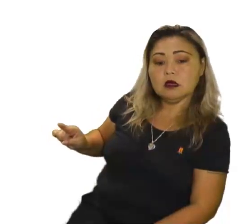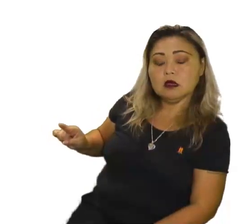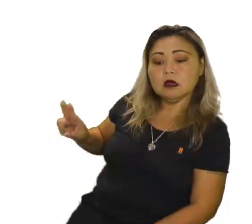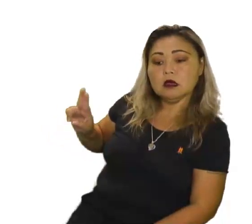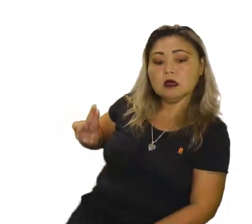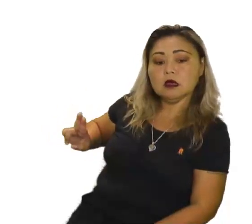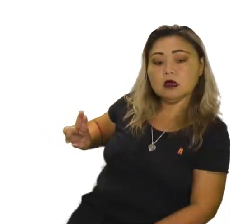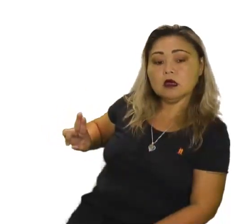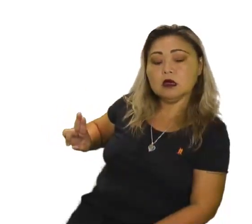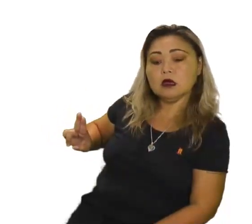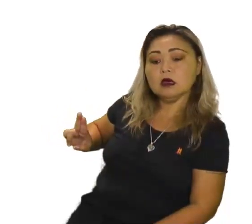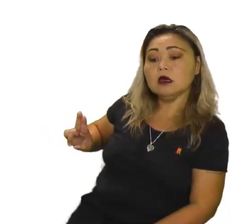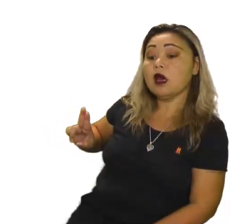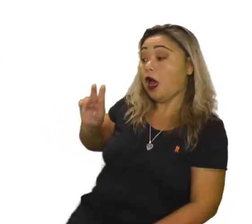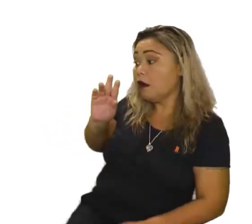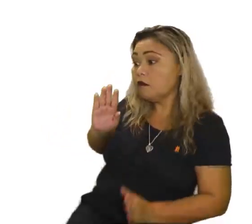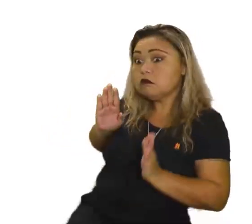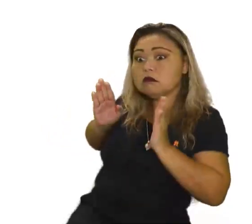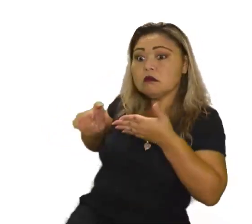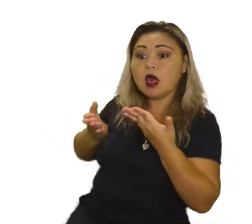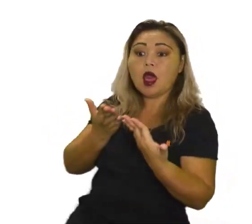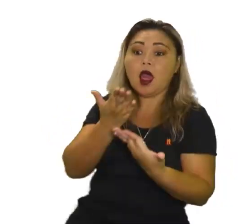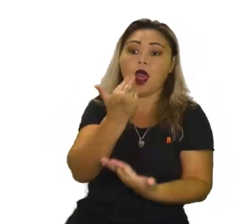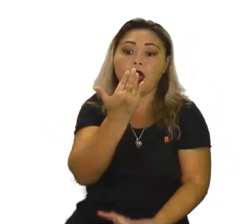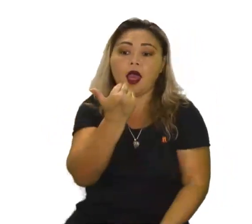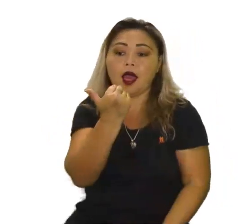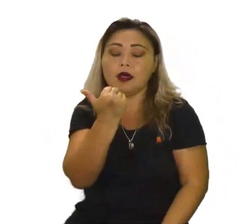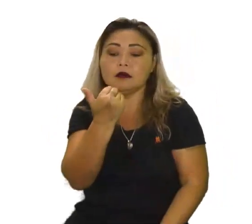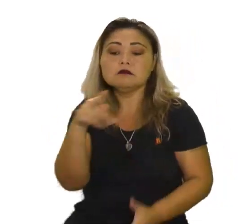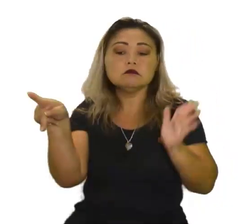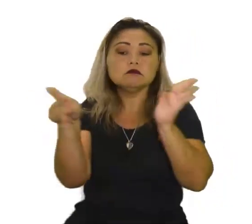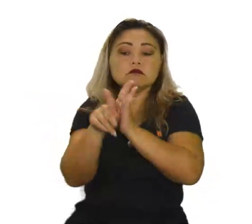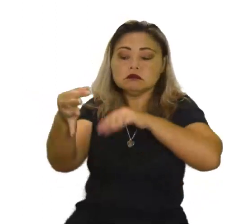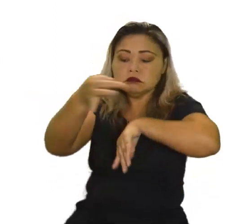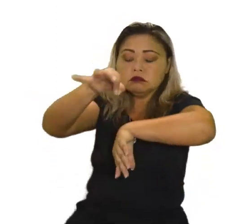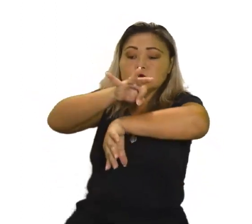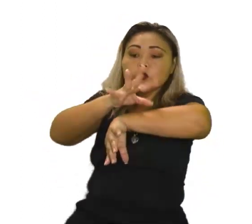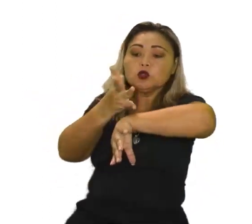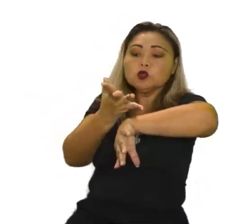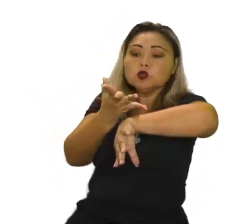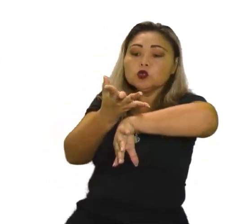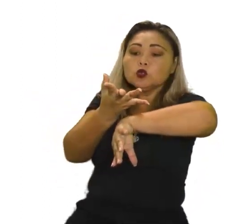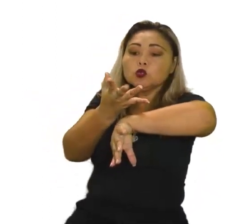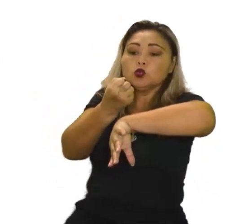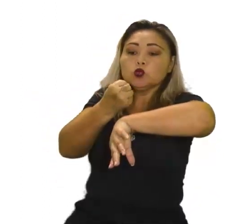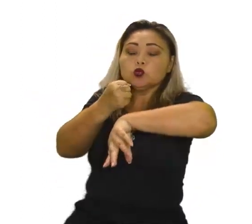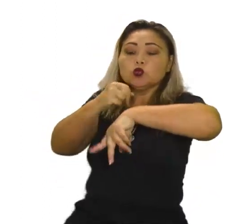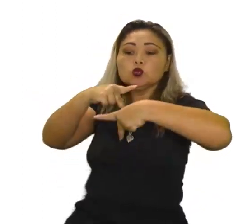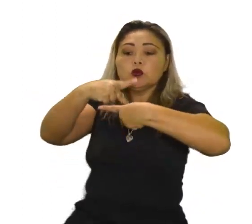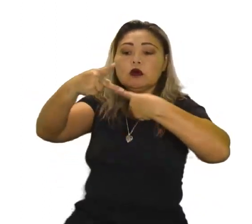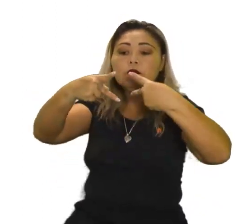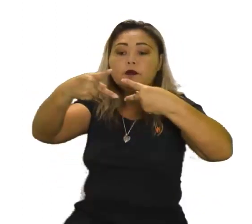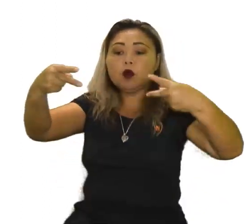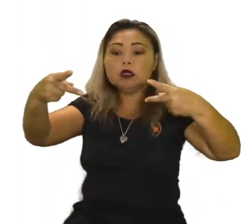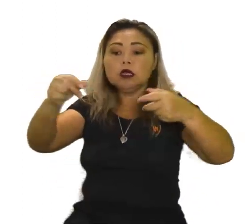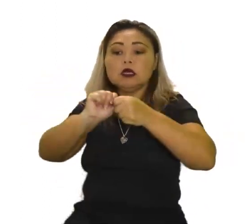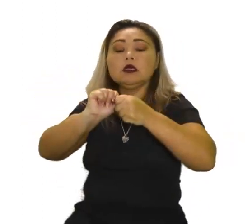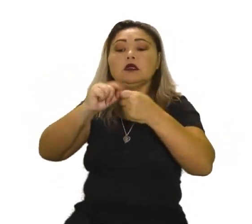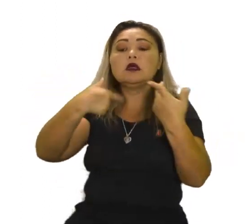serve para a alimentação das abelhas, da onde elas absorvem a proteína, da onde